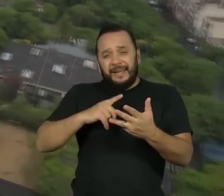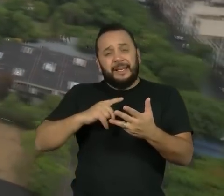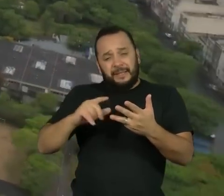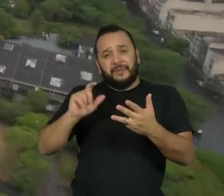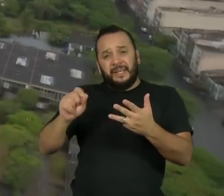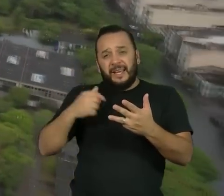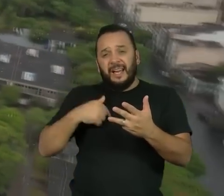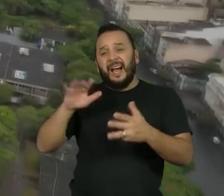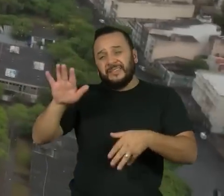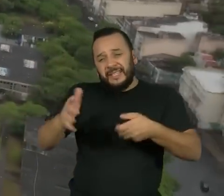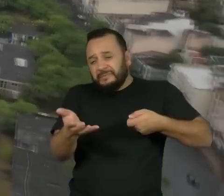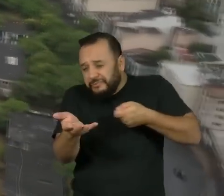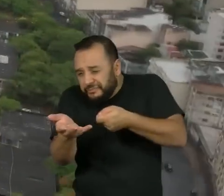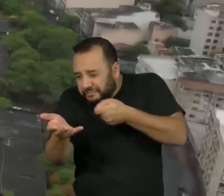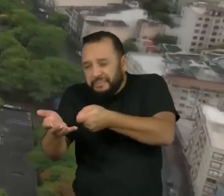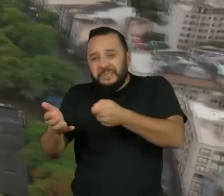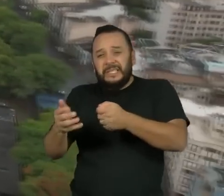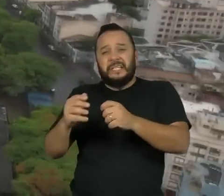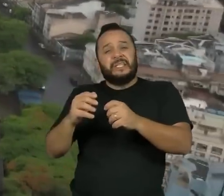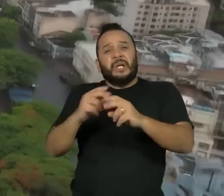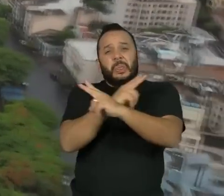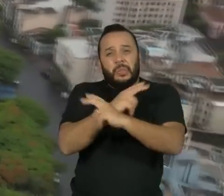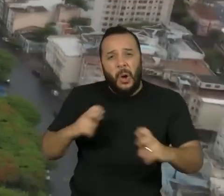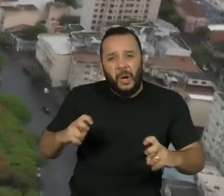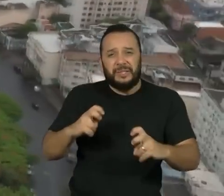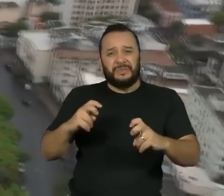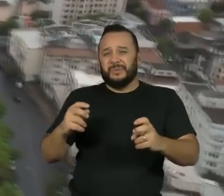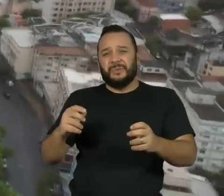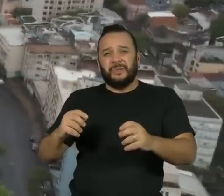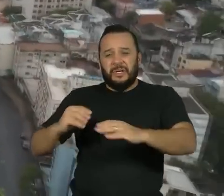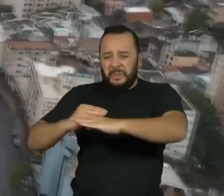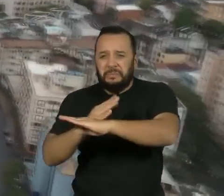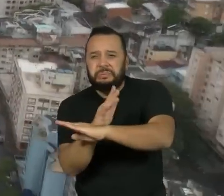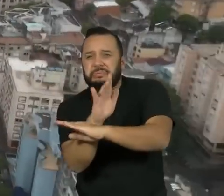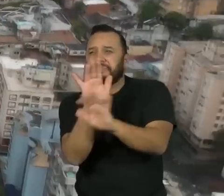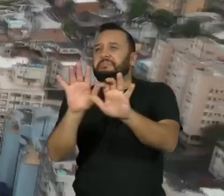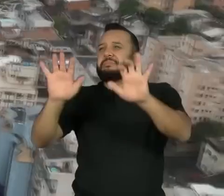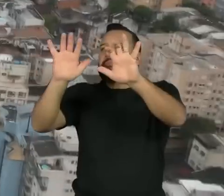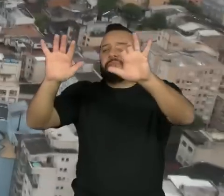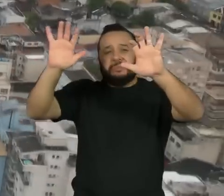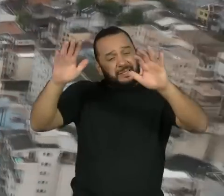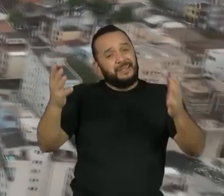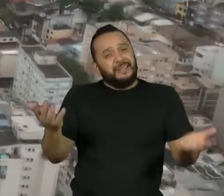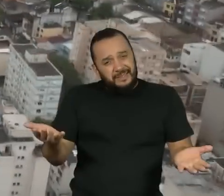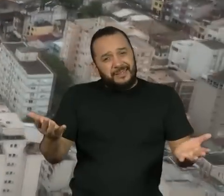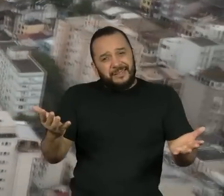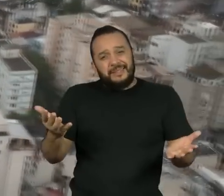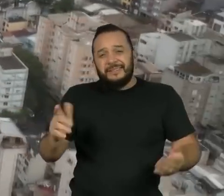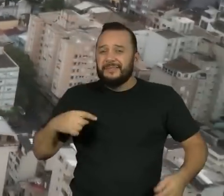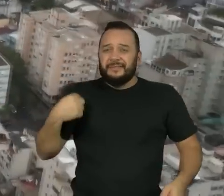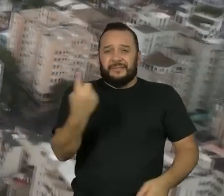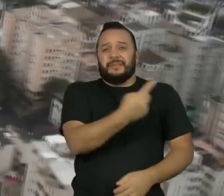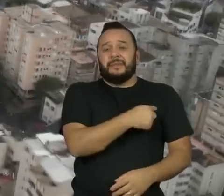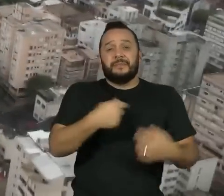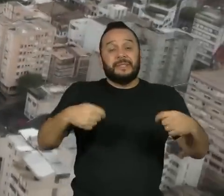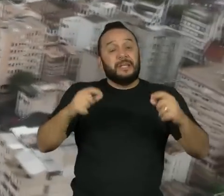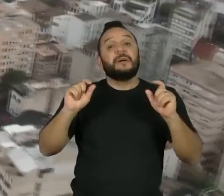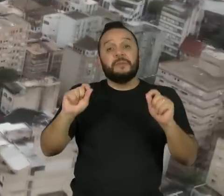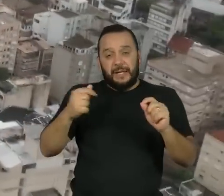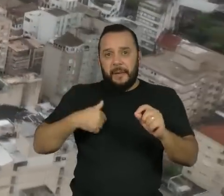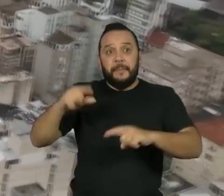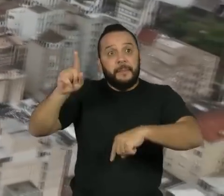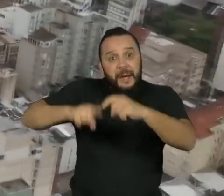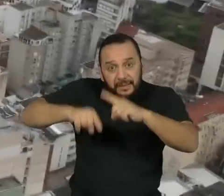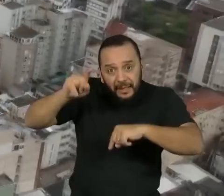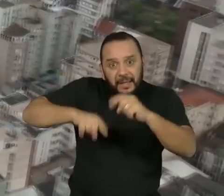detritos tóxicos, efluentes, gases tóxicos. Nós precisamos de um metabolismo circular. Os